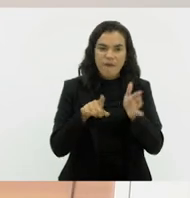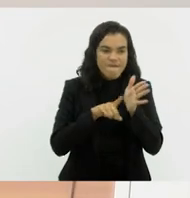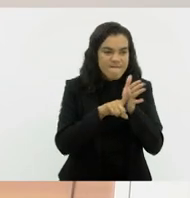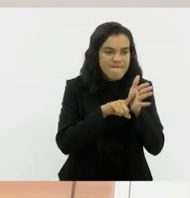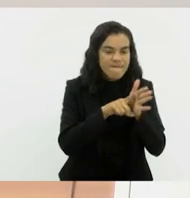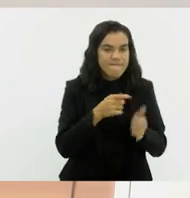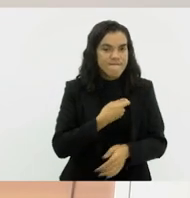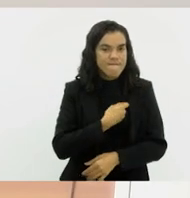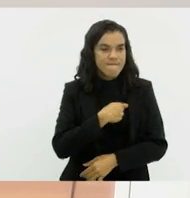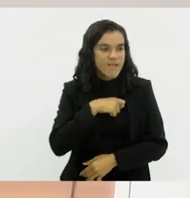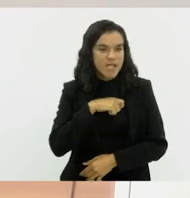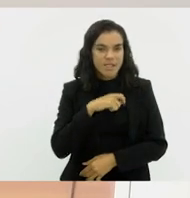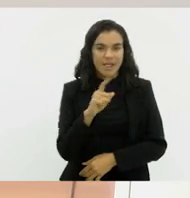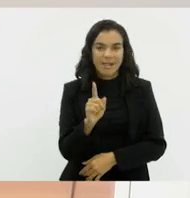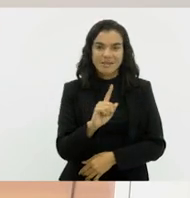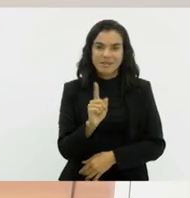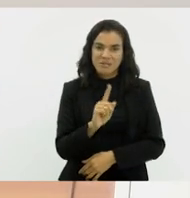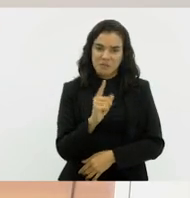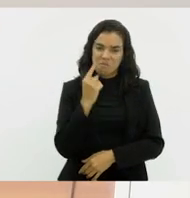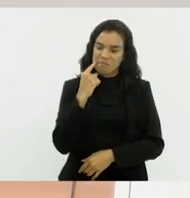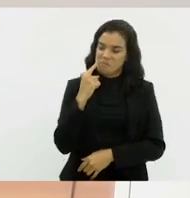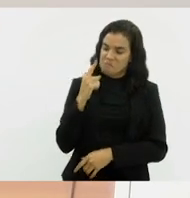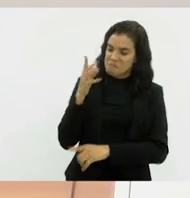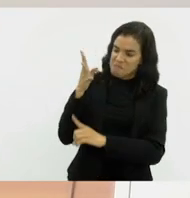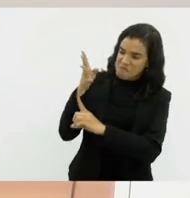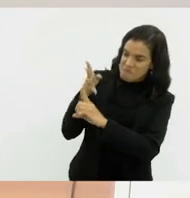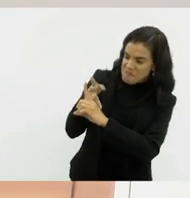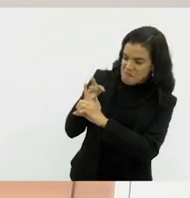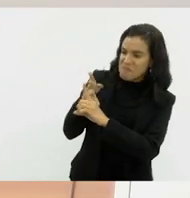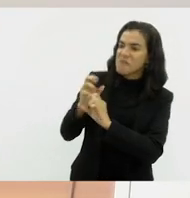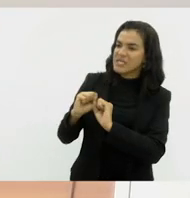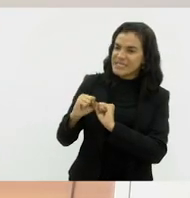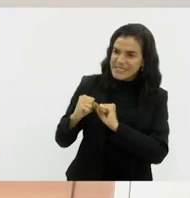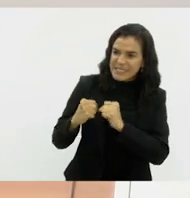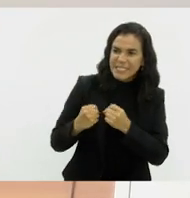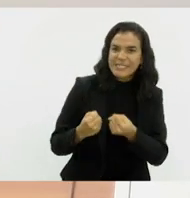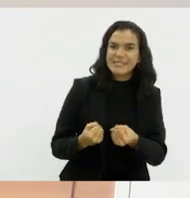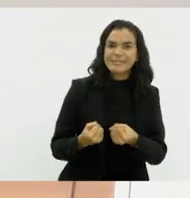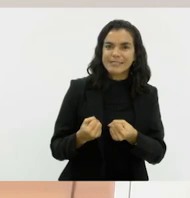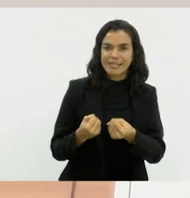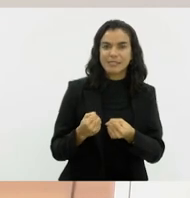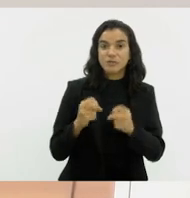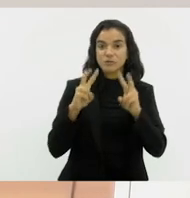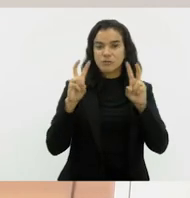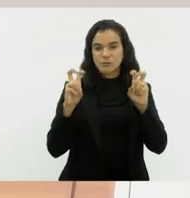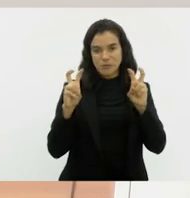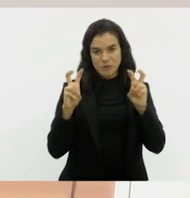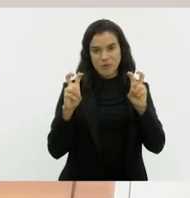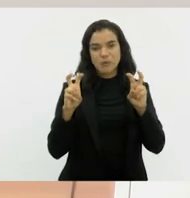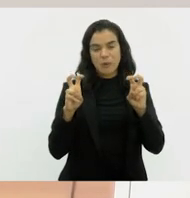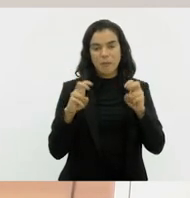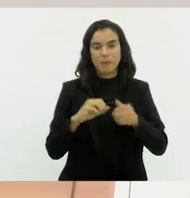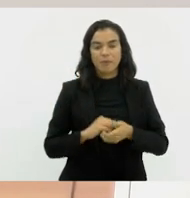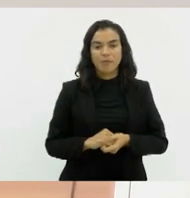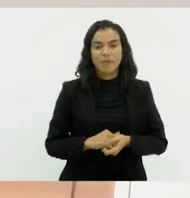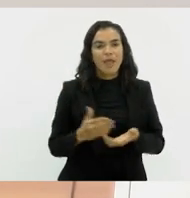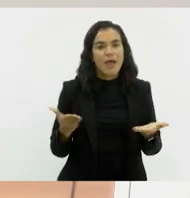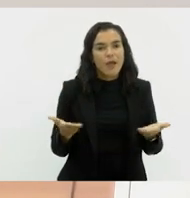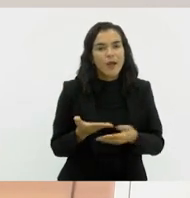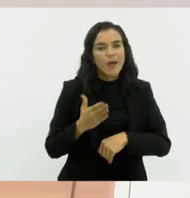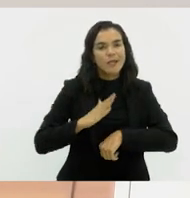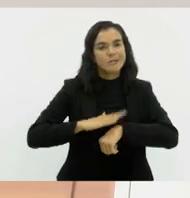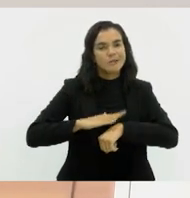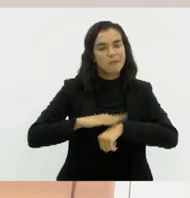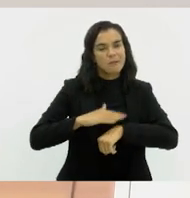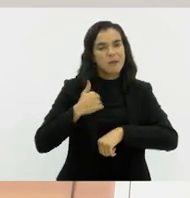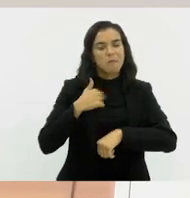fiscalizar. A gente vê efetivamente a sua dedicação, o seu domínio sobre o tema. Então, nesse momento, a mim